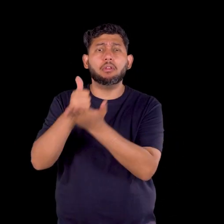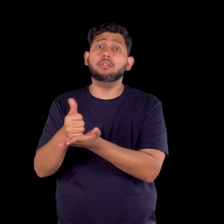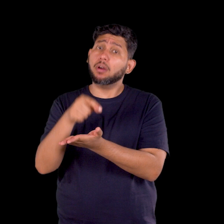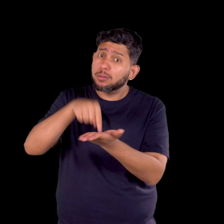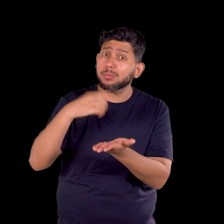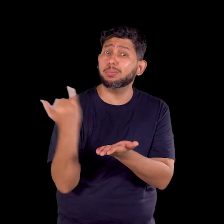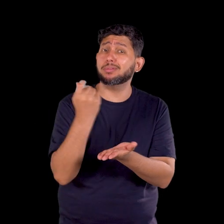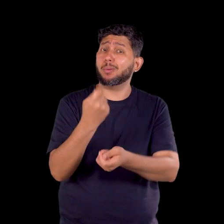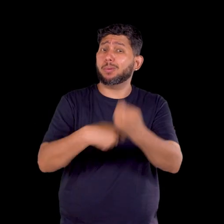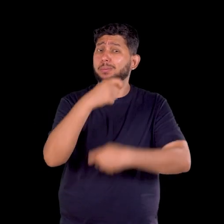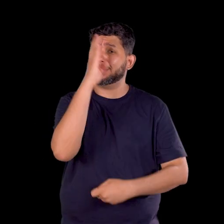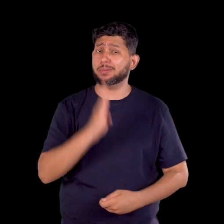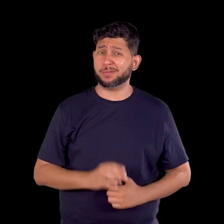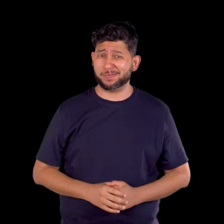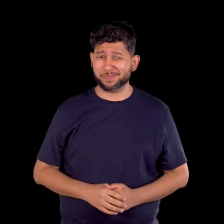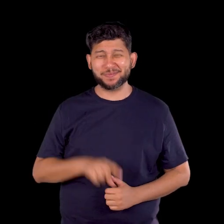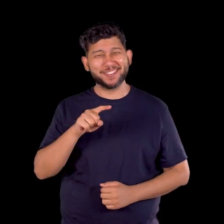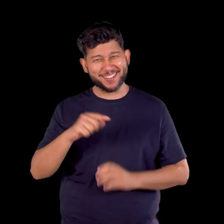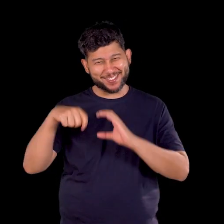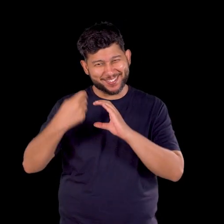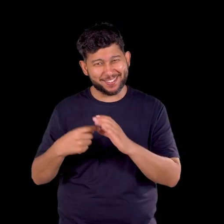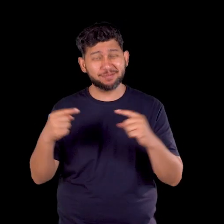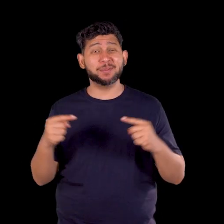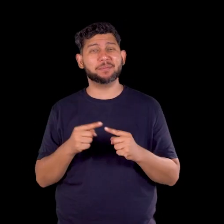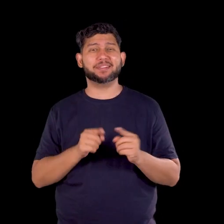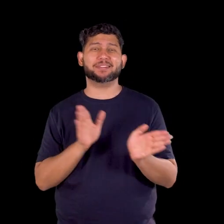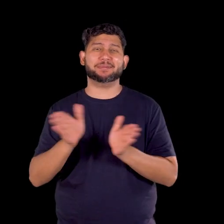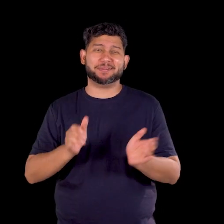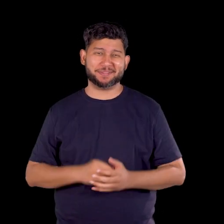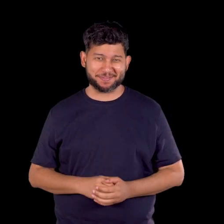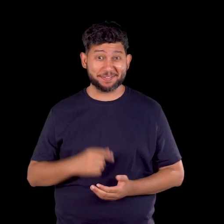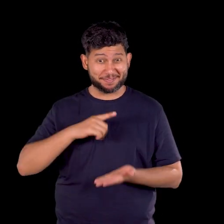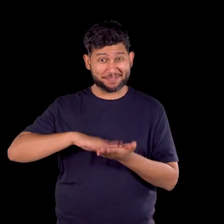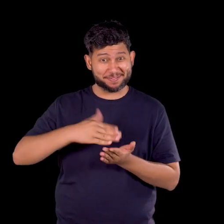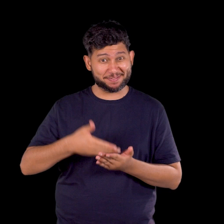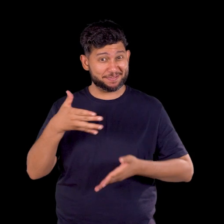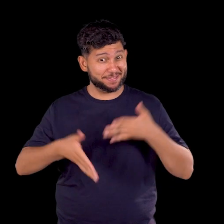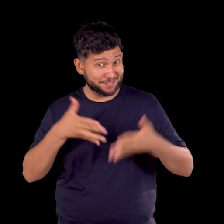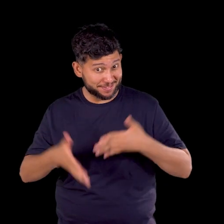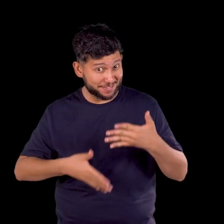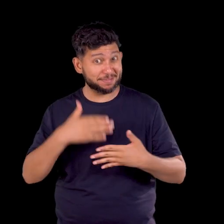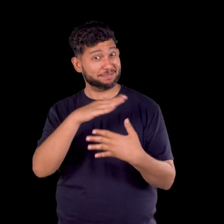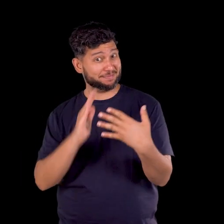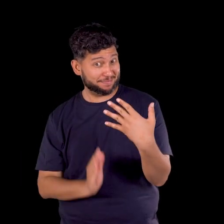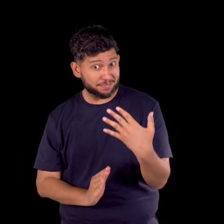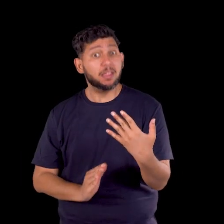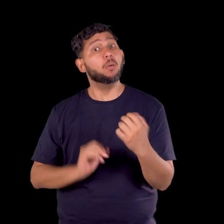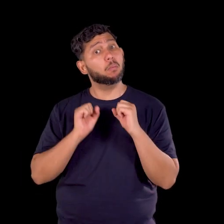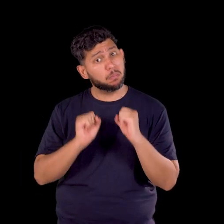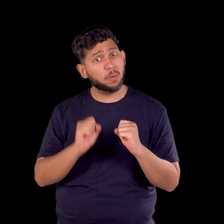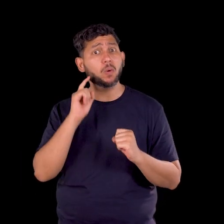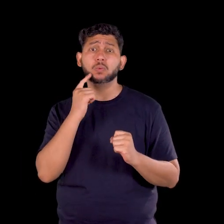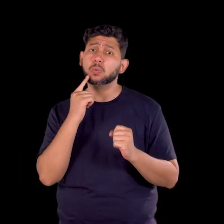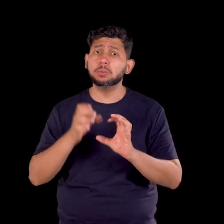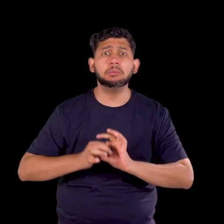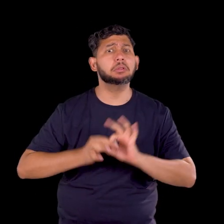Esse vídeo é uma medida de acessibilidade, que conta com intérprete de Libras, de forma a democratizar o acesso desse